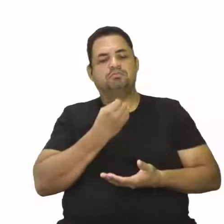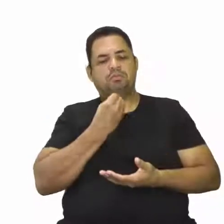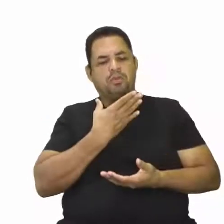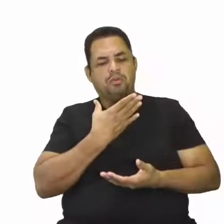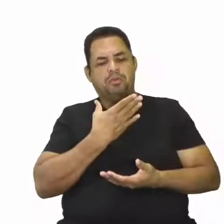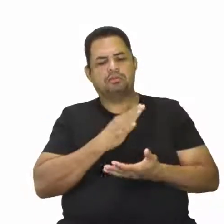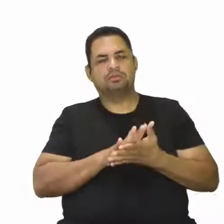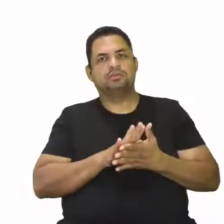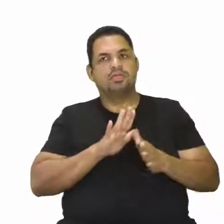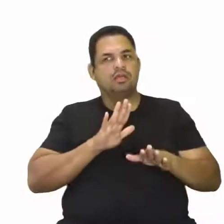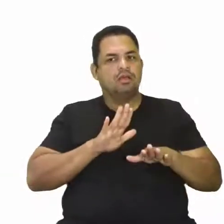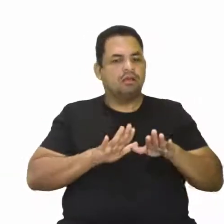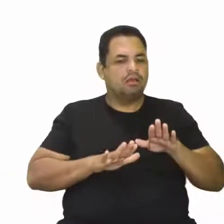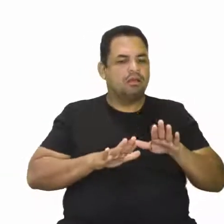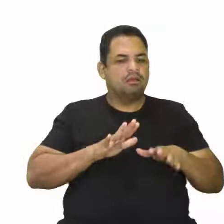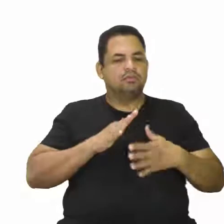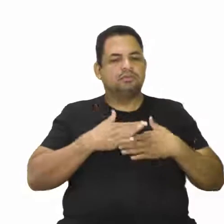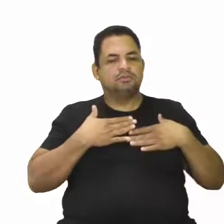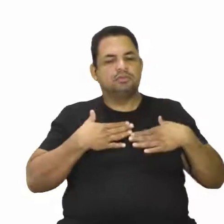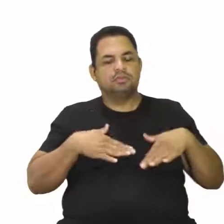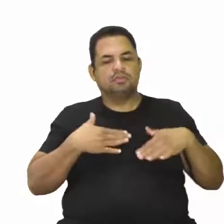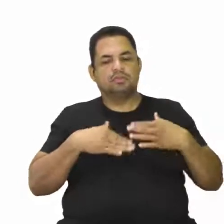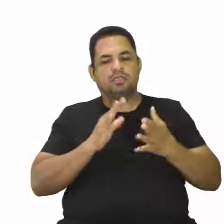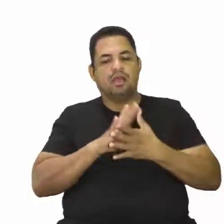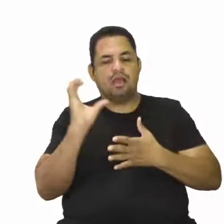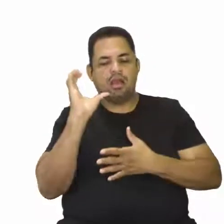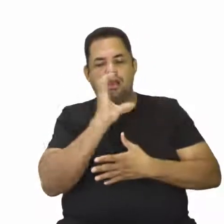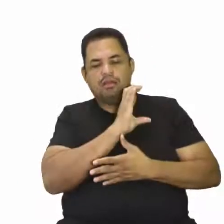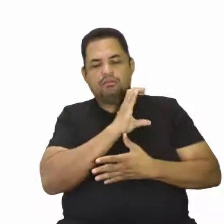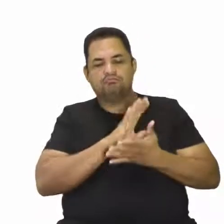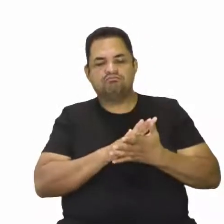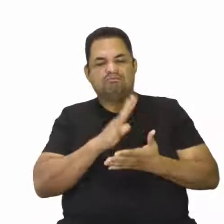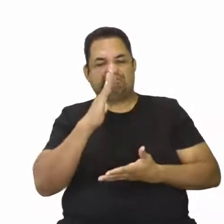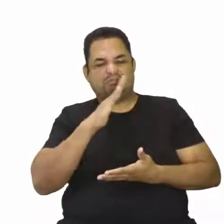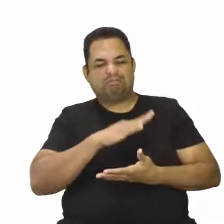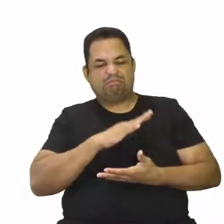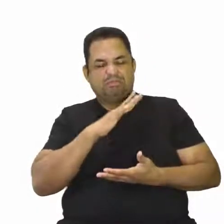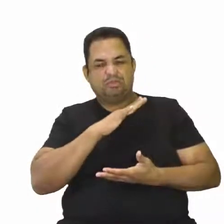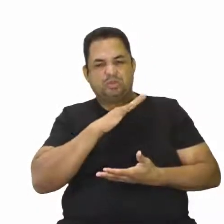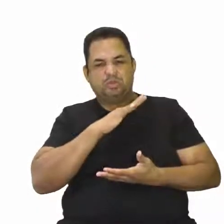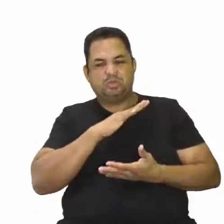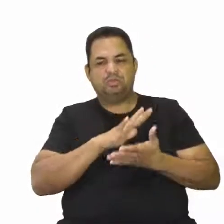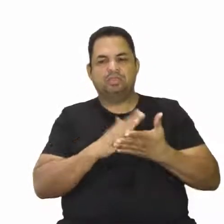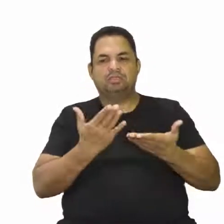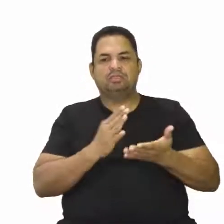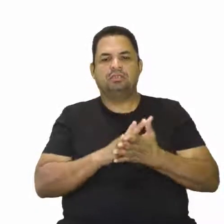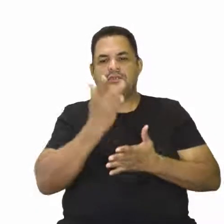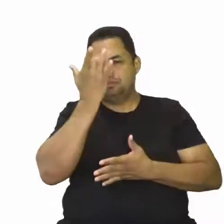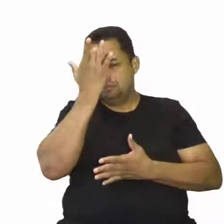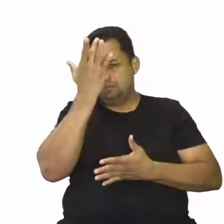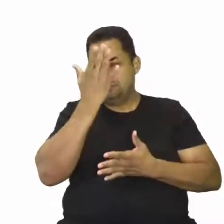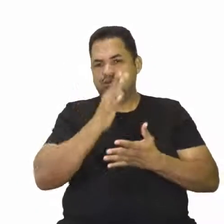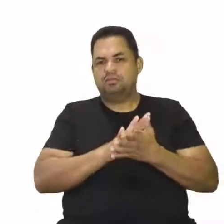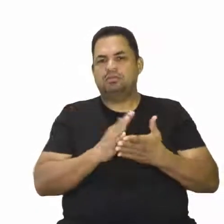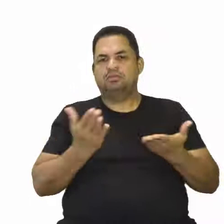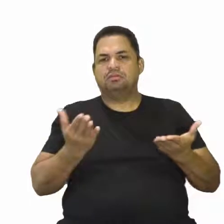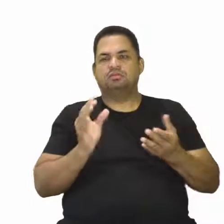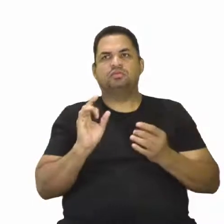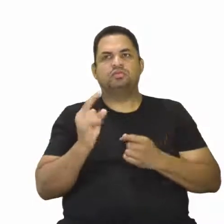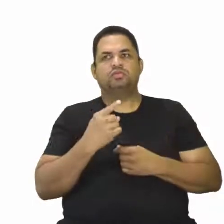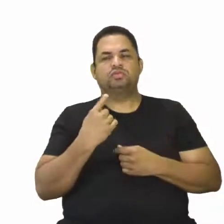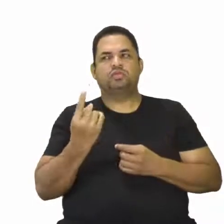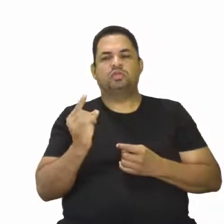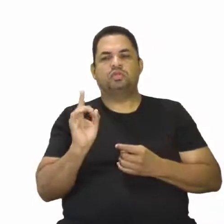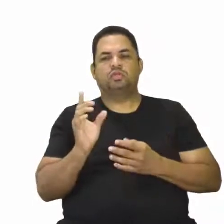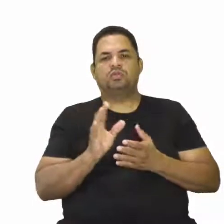devagar, depressa, melhor, pior, facilmente, então,